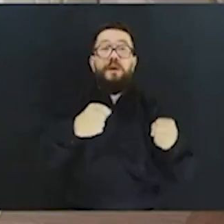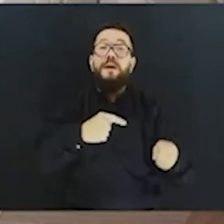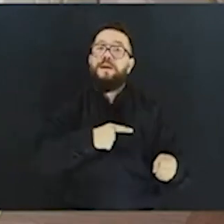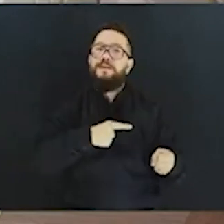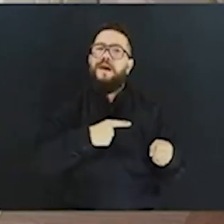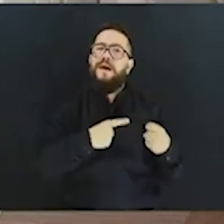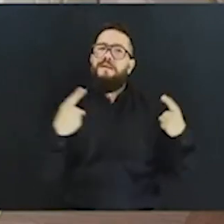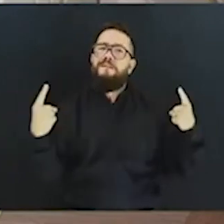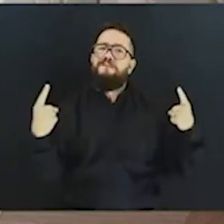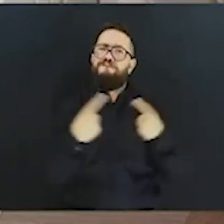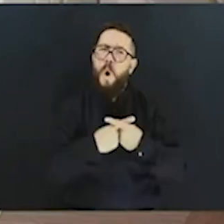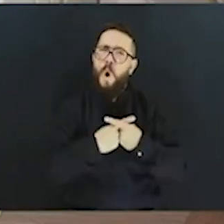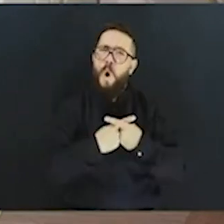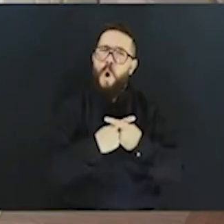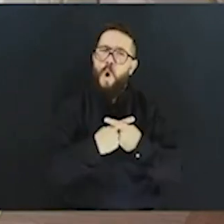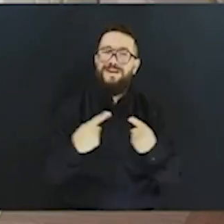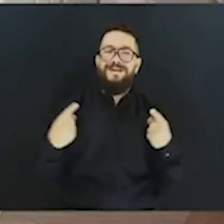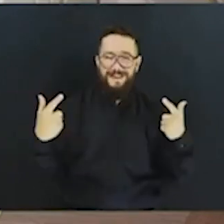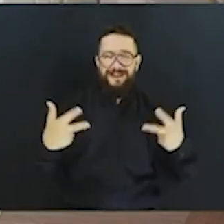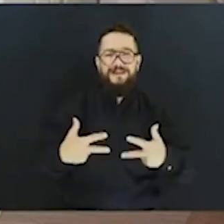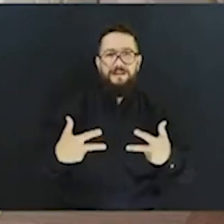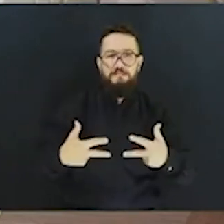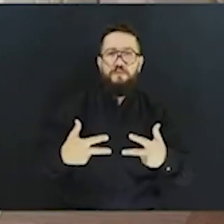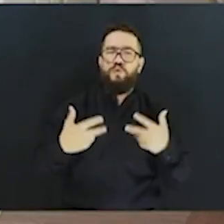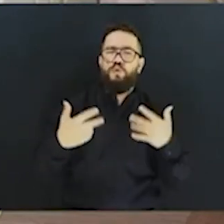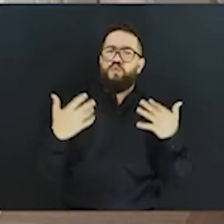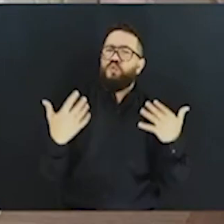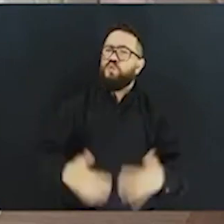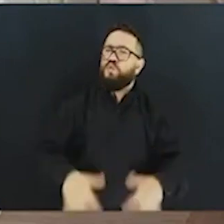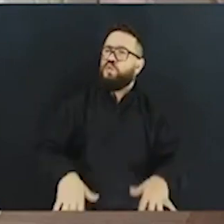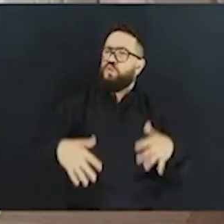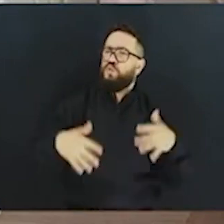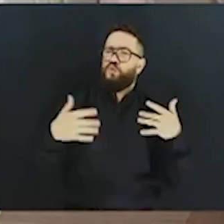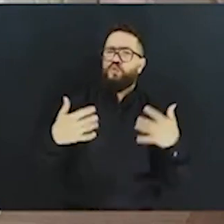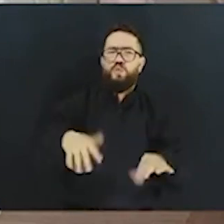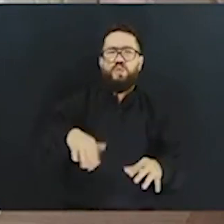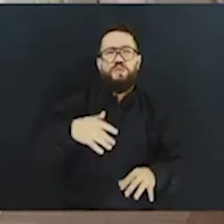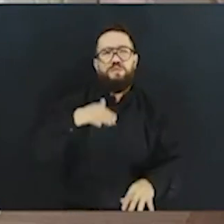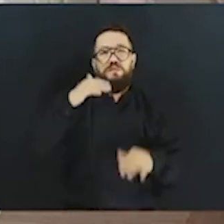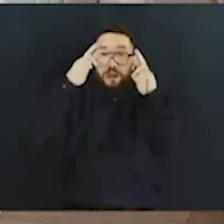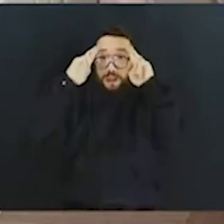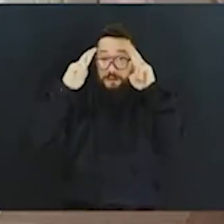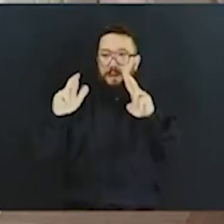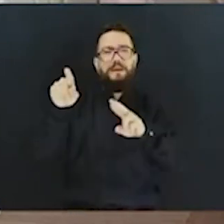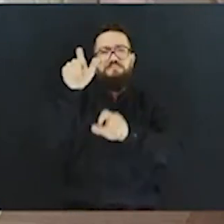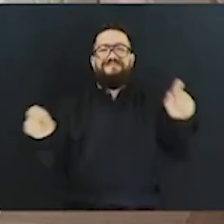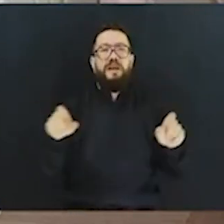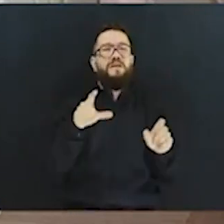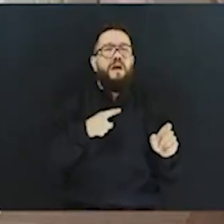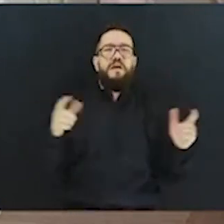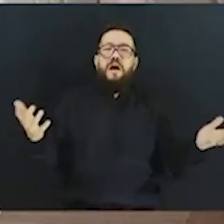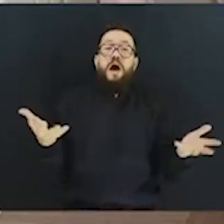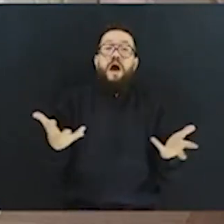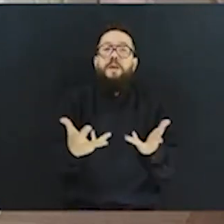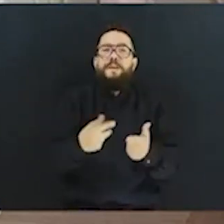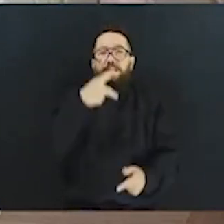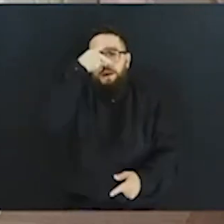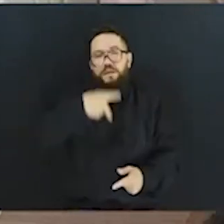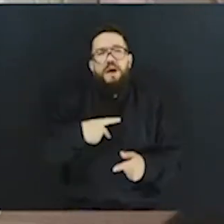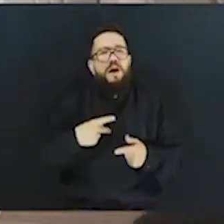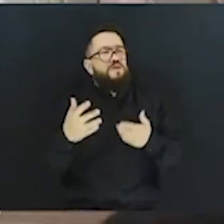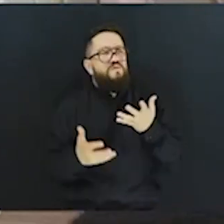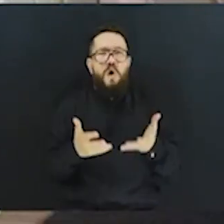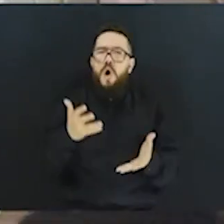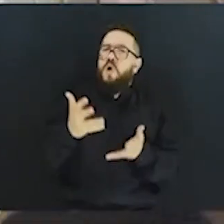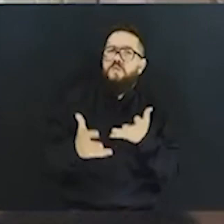respeito mútuo e a valorização das habilidades individuais, independentemente de onde você venha ou de quem você seja. Além disso,